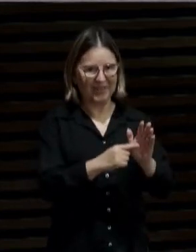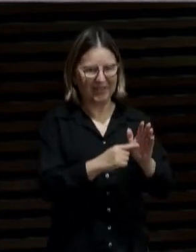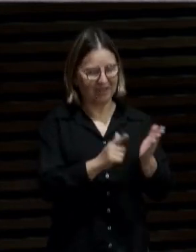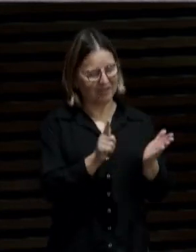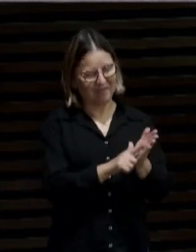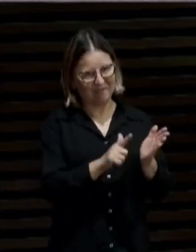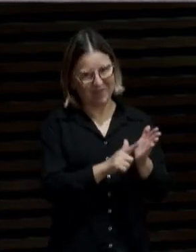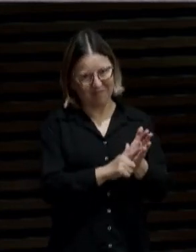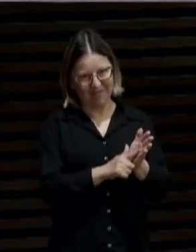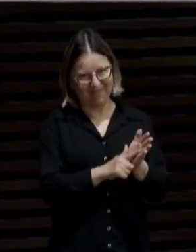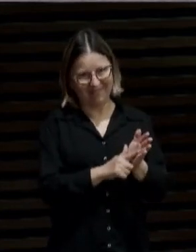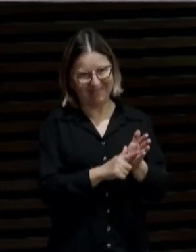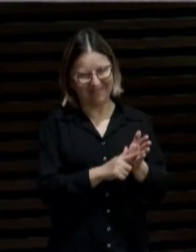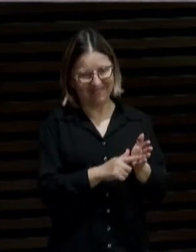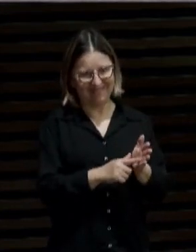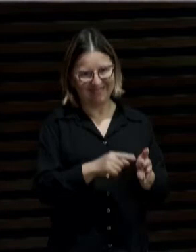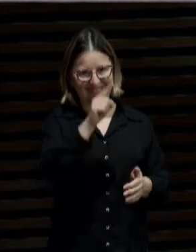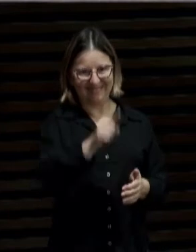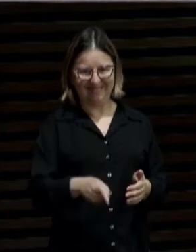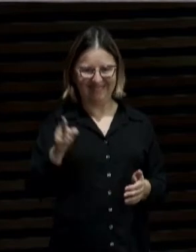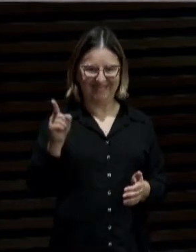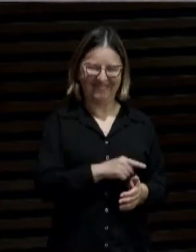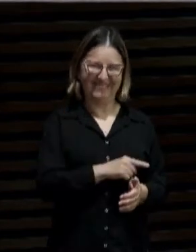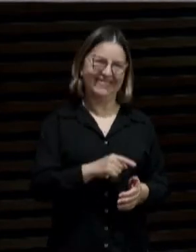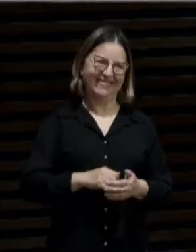Deus fala, sobra.